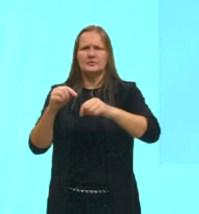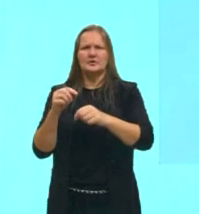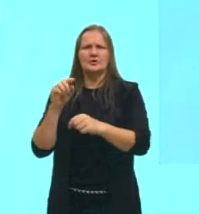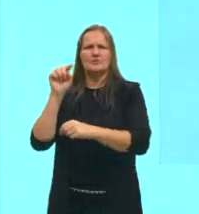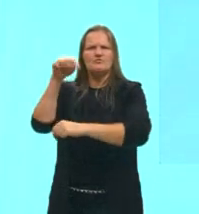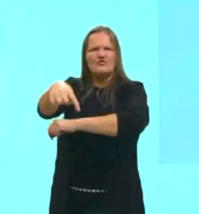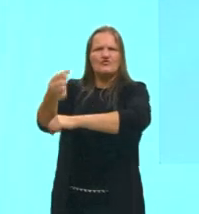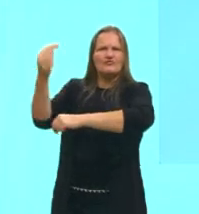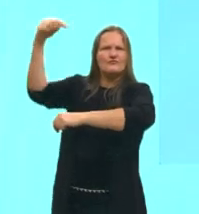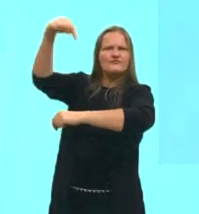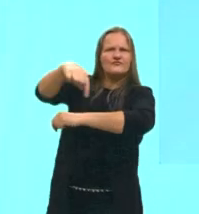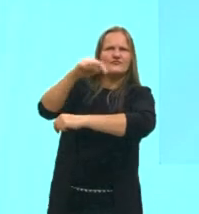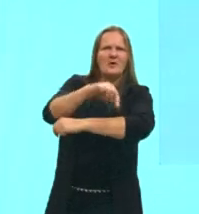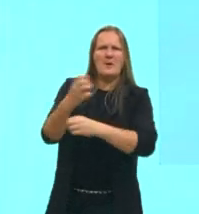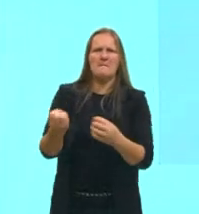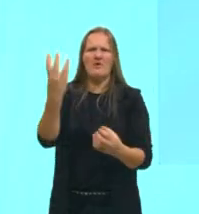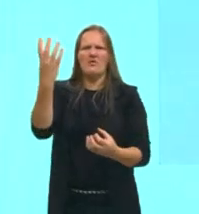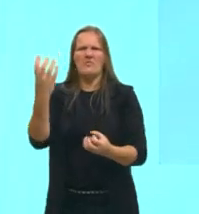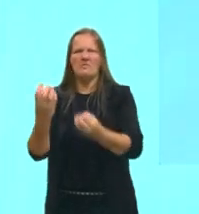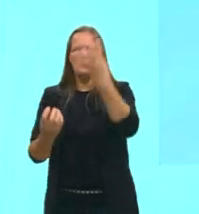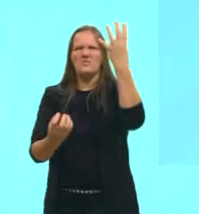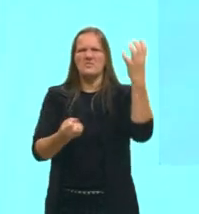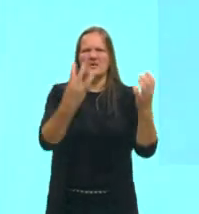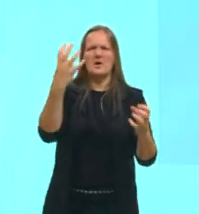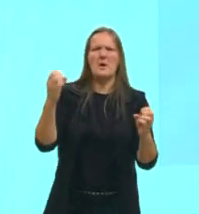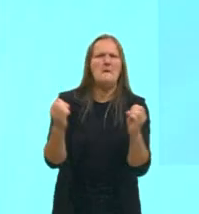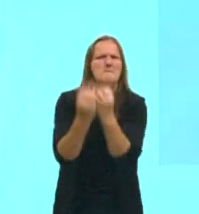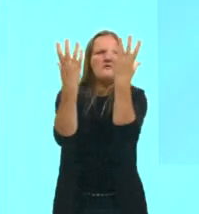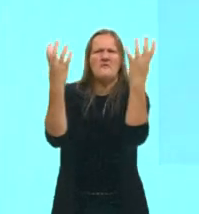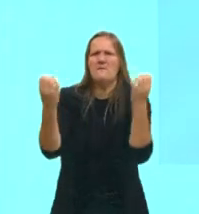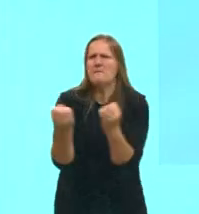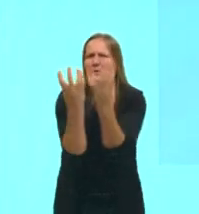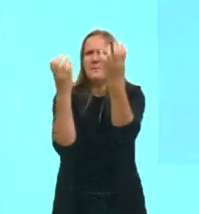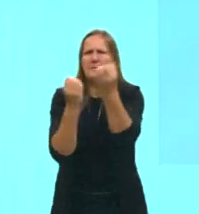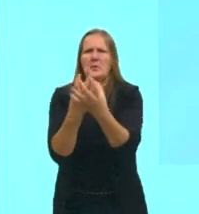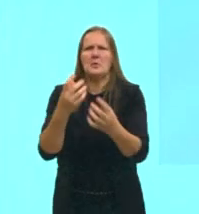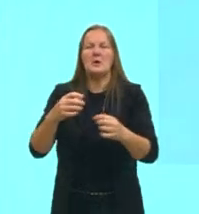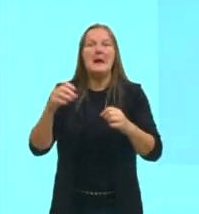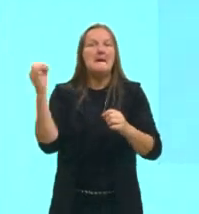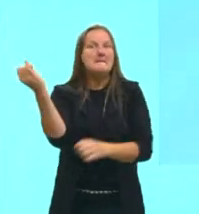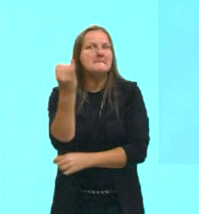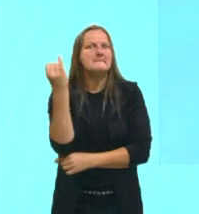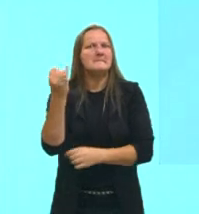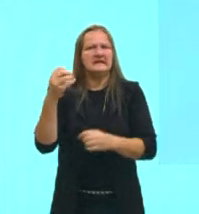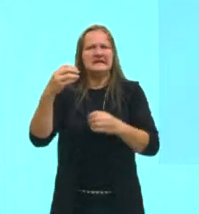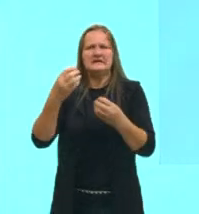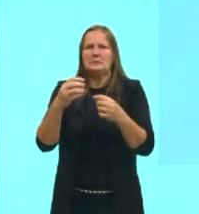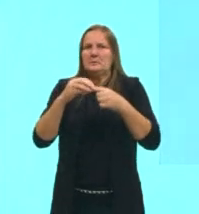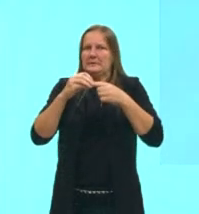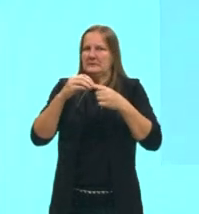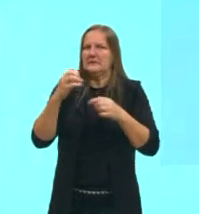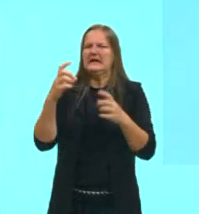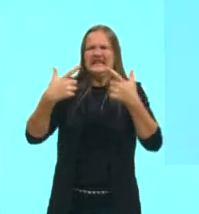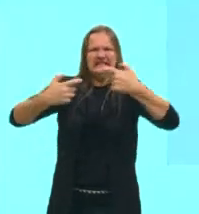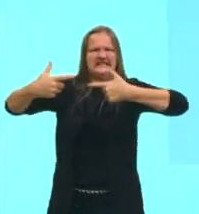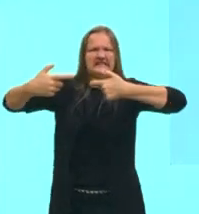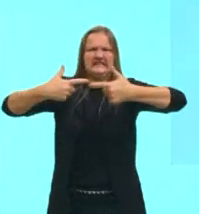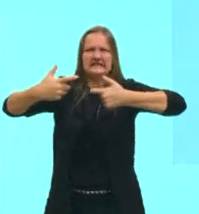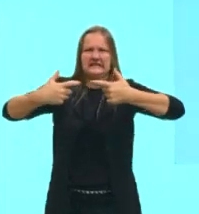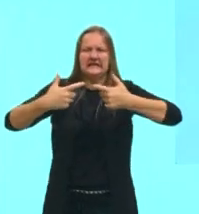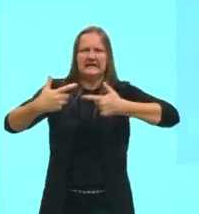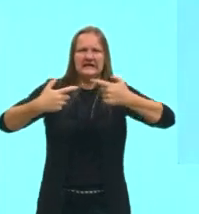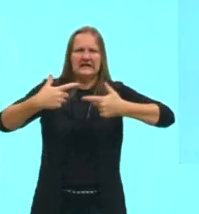de batalha tá agonizado E aí então nós temos as explosões relatados né que que que hoje enviar as guerras são muito